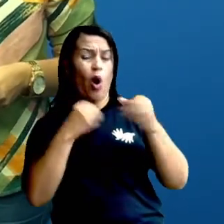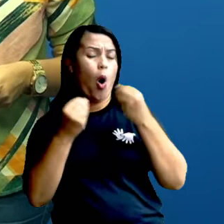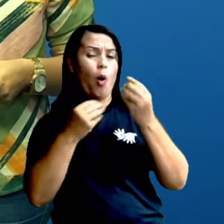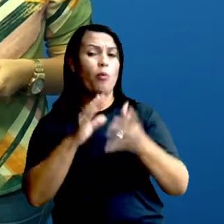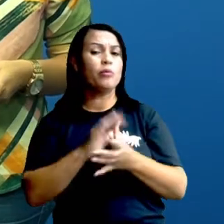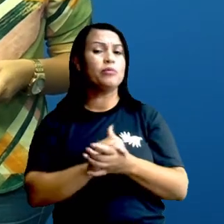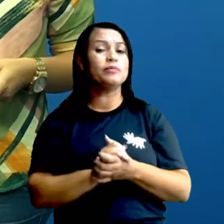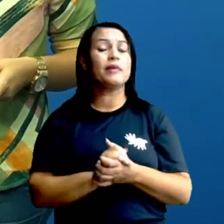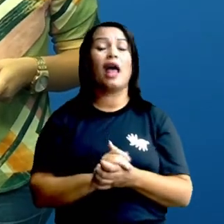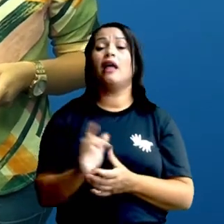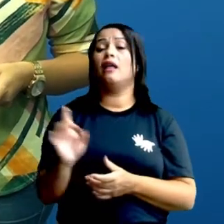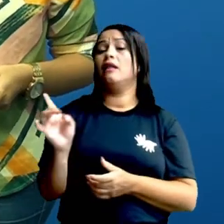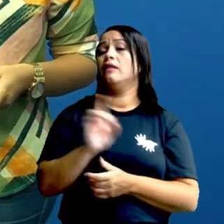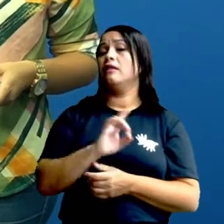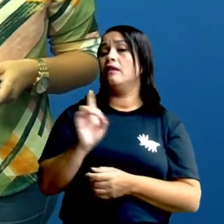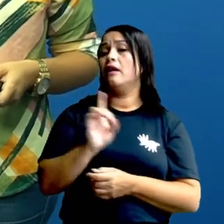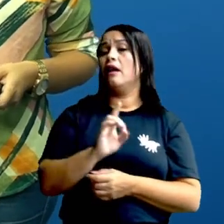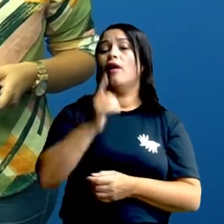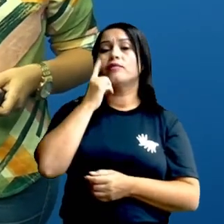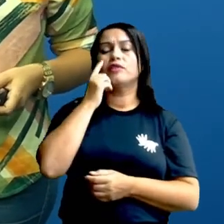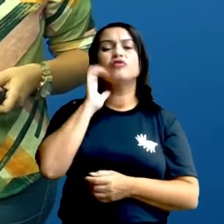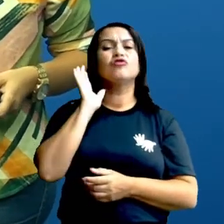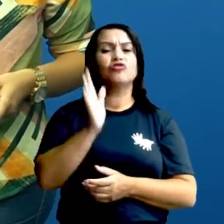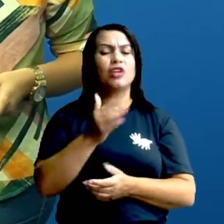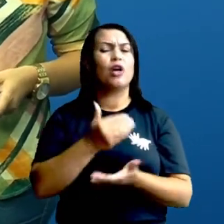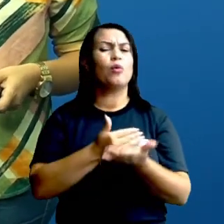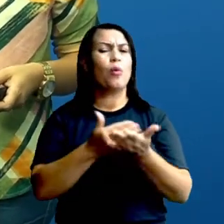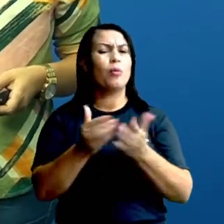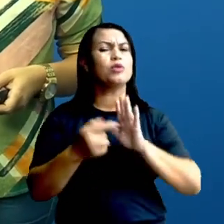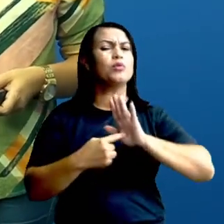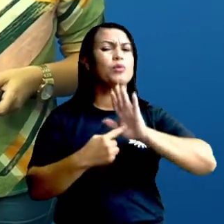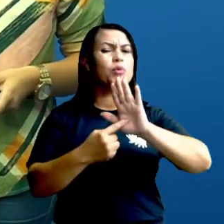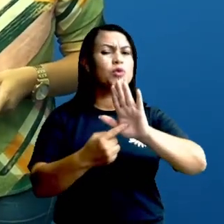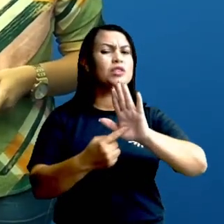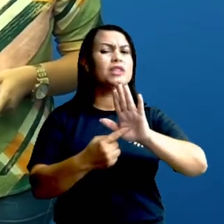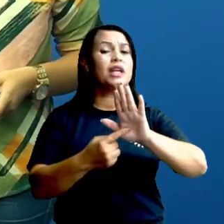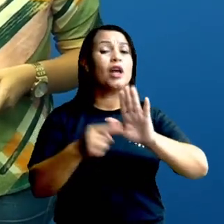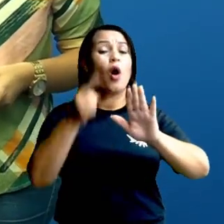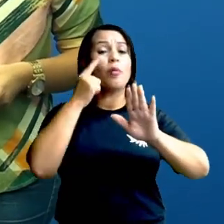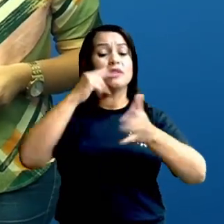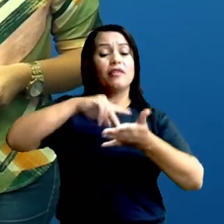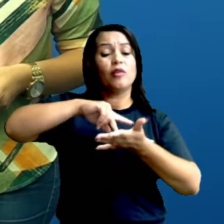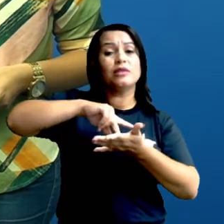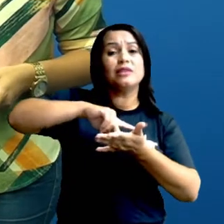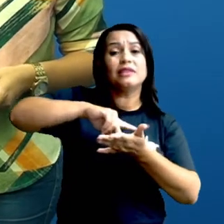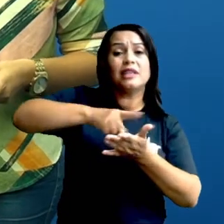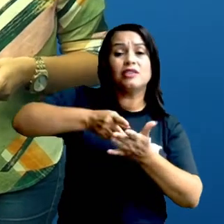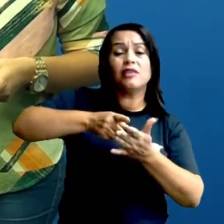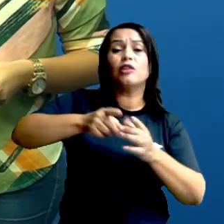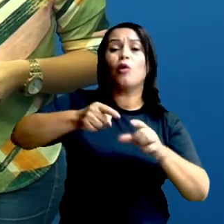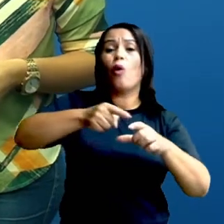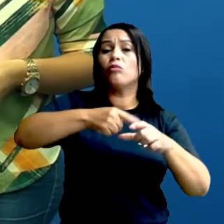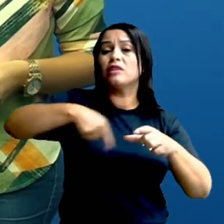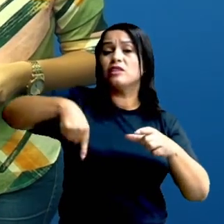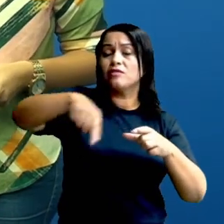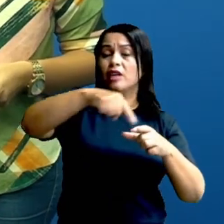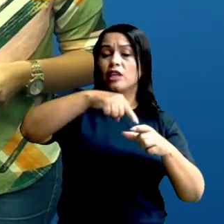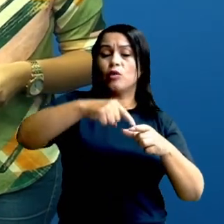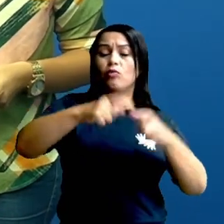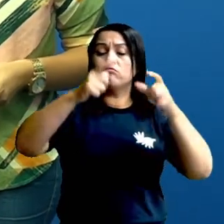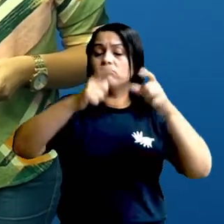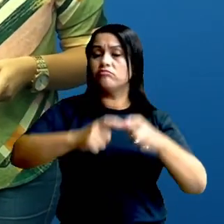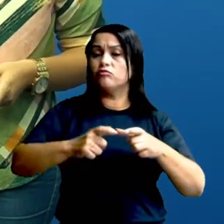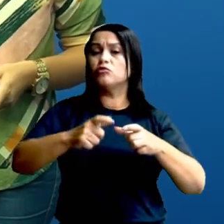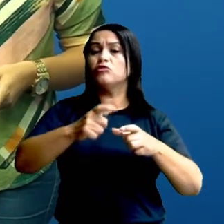aguenta não e lá no começo eu não mostrei para vocês o transferidor pois bem então para a gente fazer a